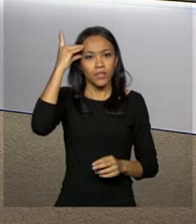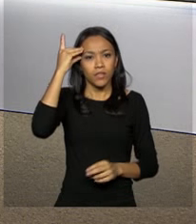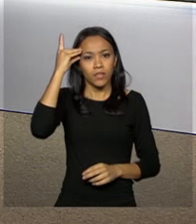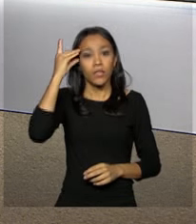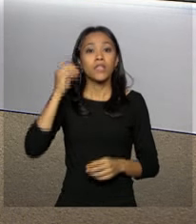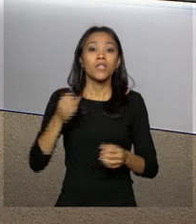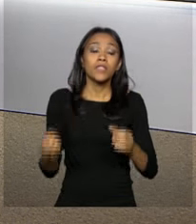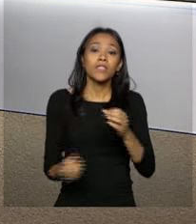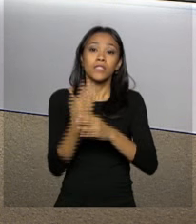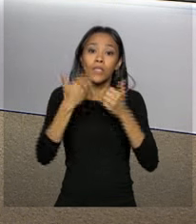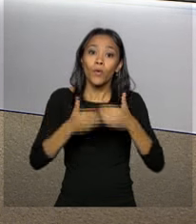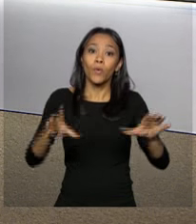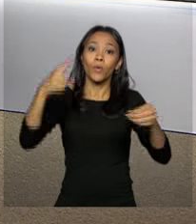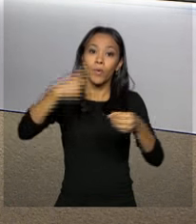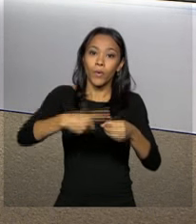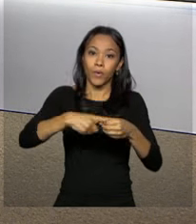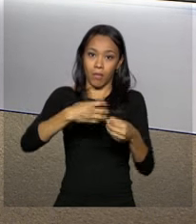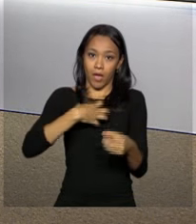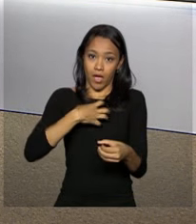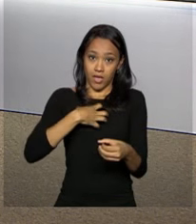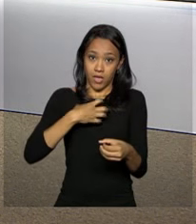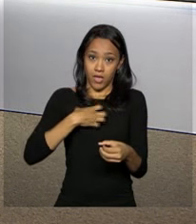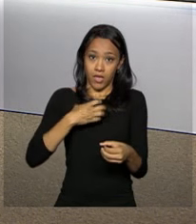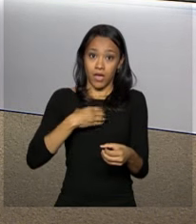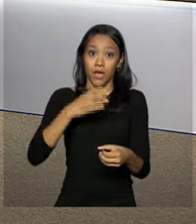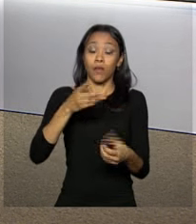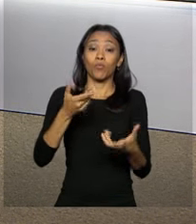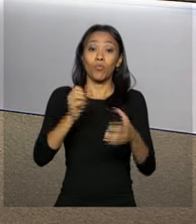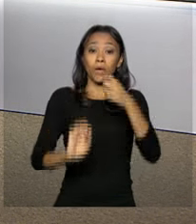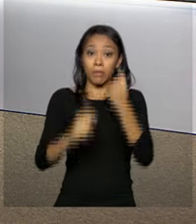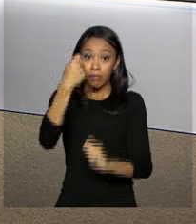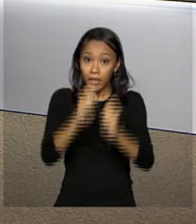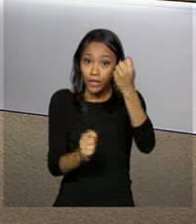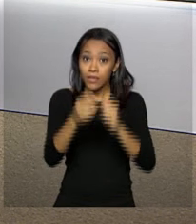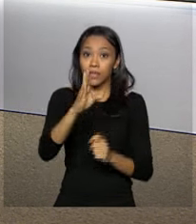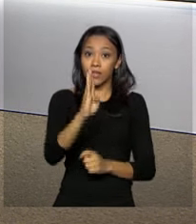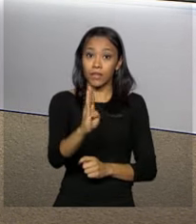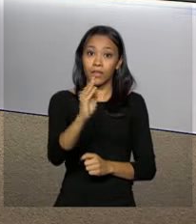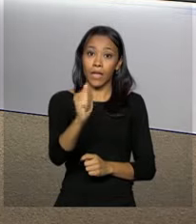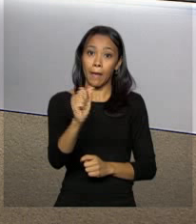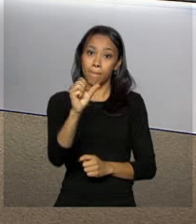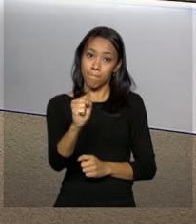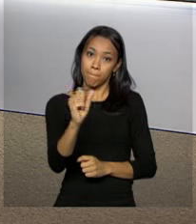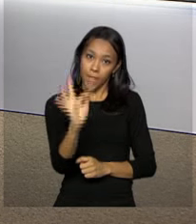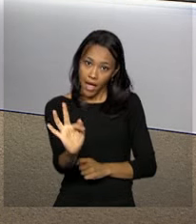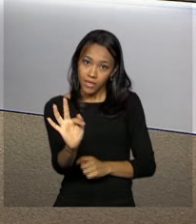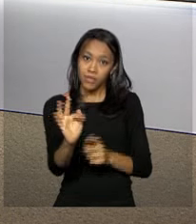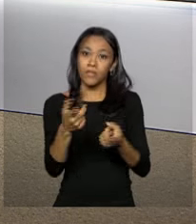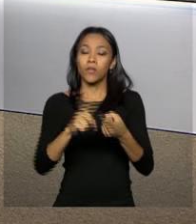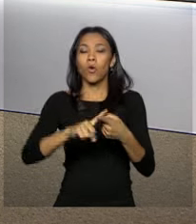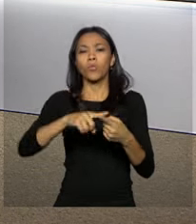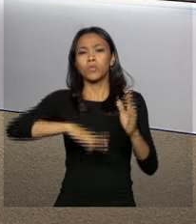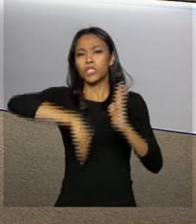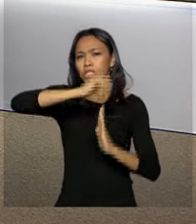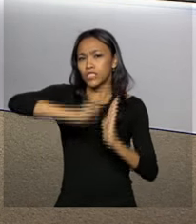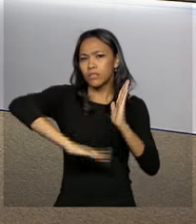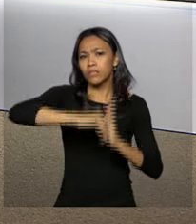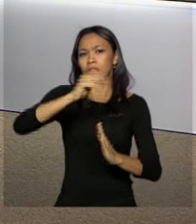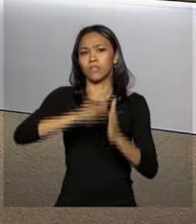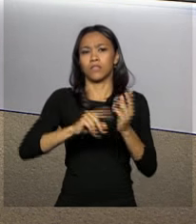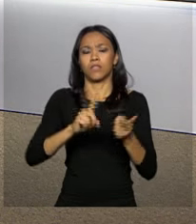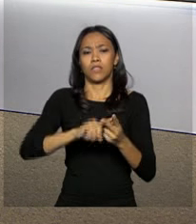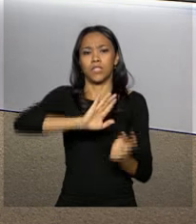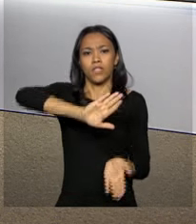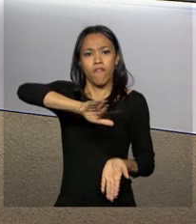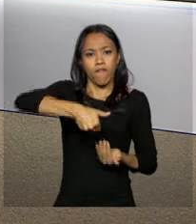Bahia, o complexo acrílico da BASF. A multinacional alemã vai produzir matéria-prima para produtos como tintas, tecidos e